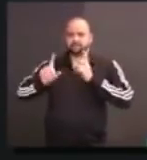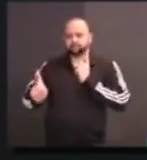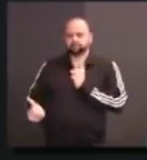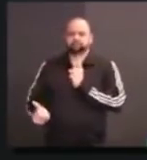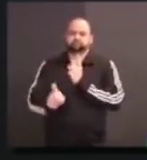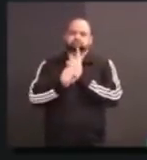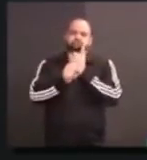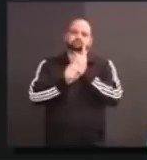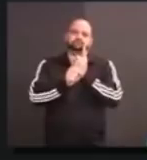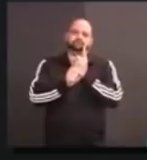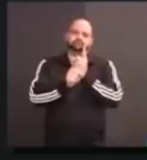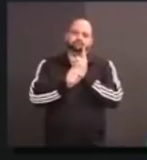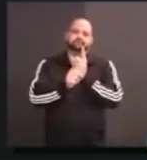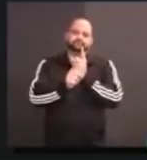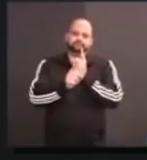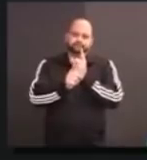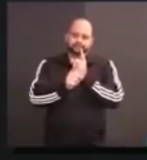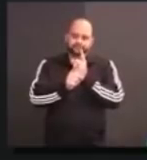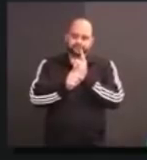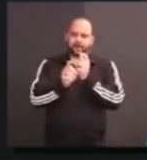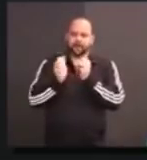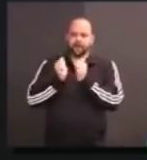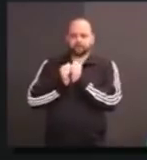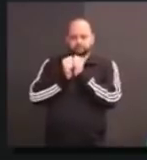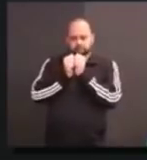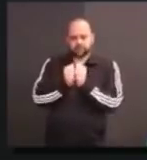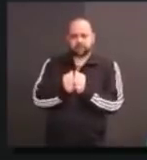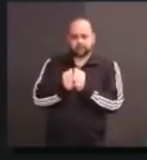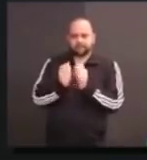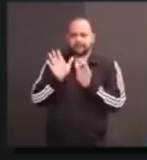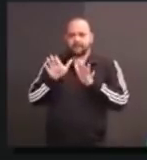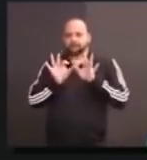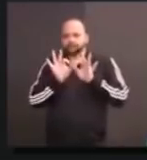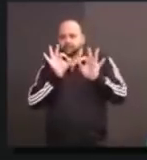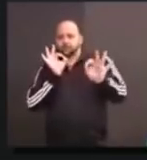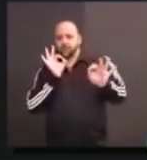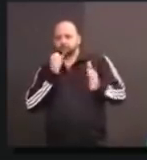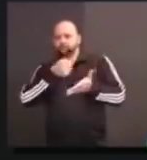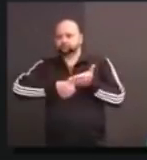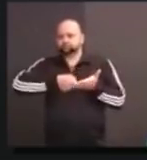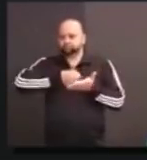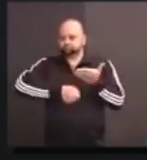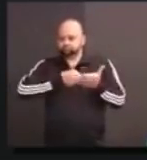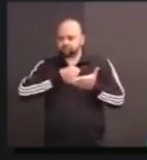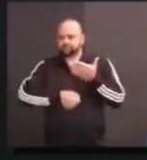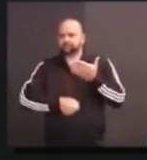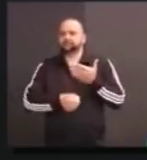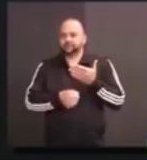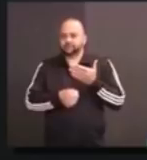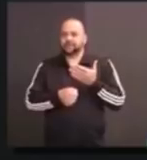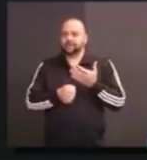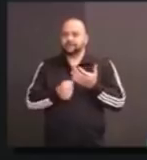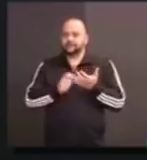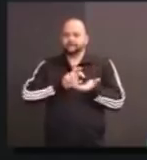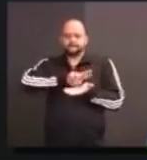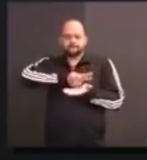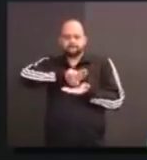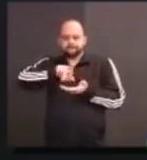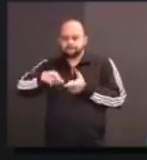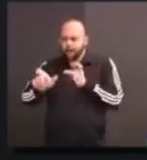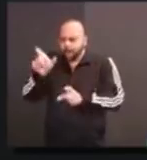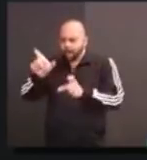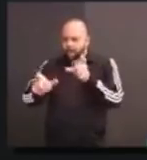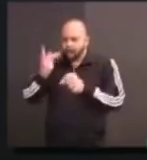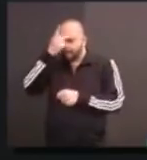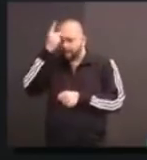encontro. Acompanhamos à distância a luta, Muitos cooperaram,